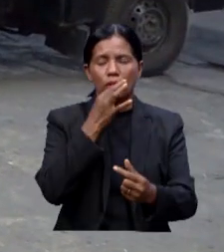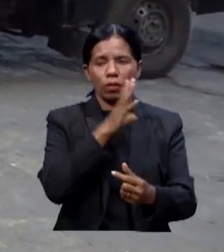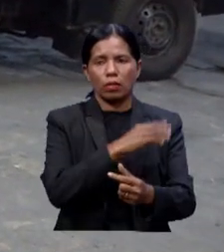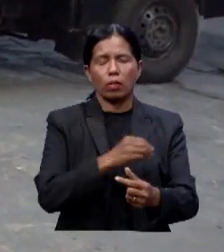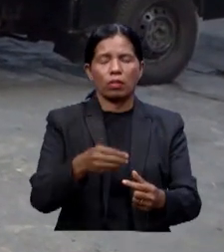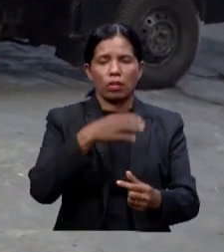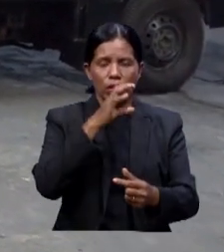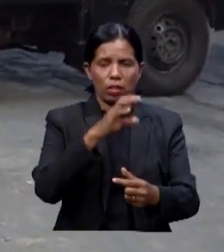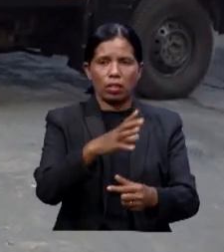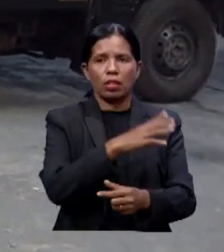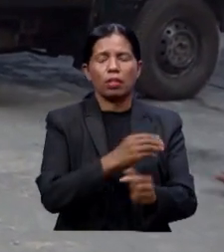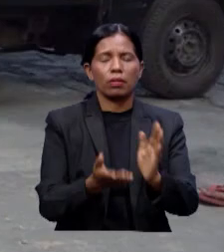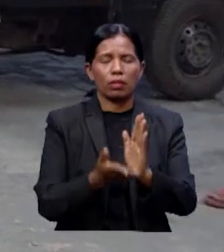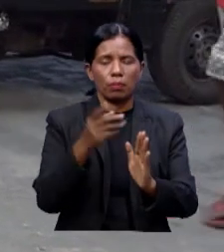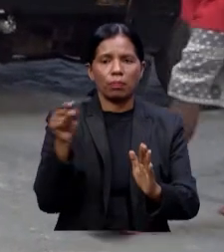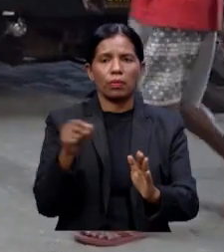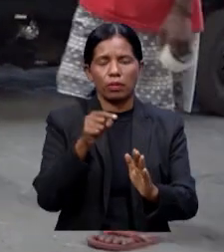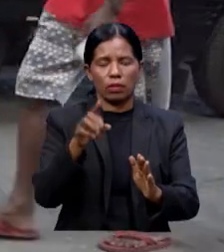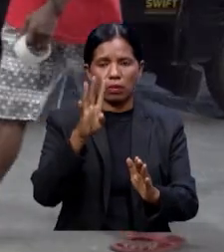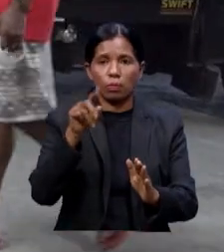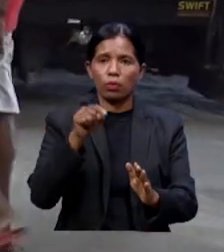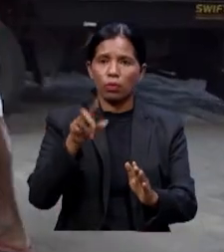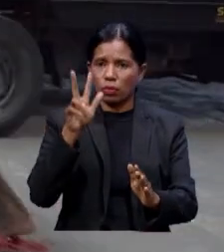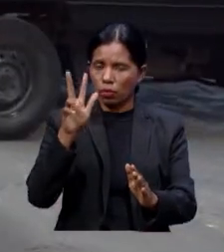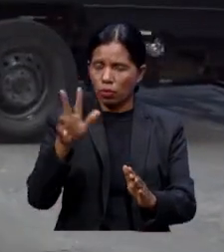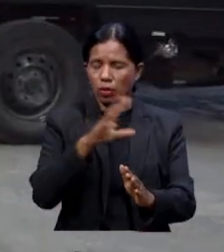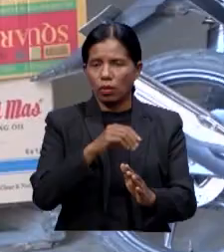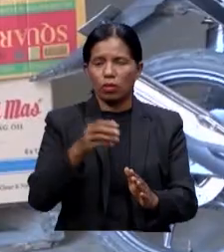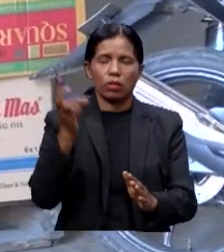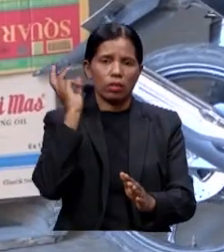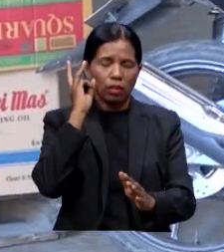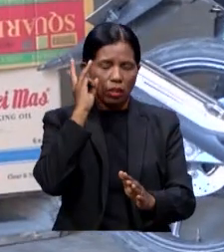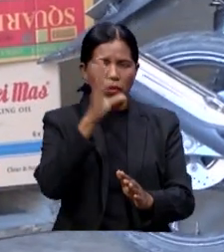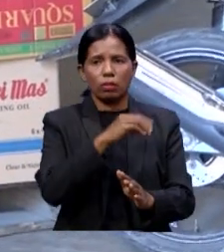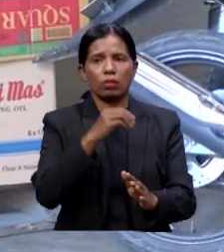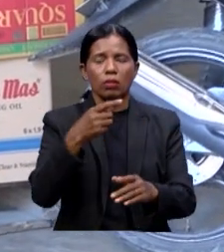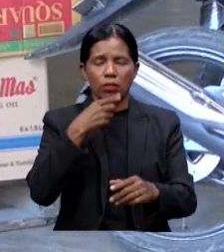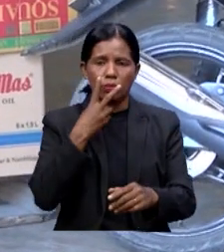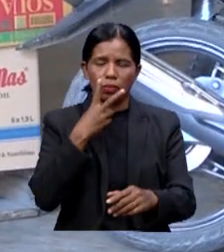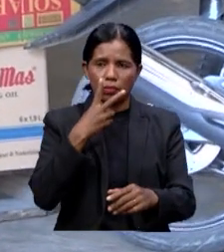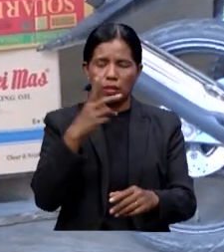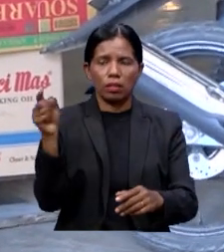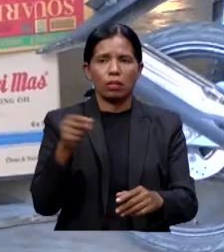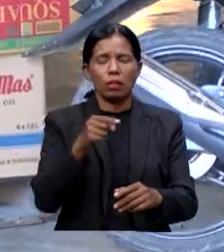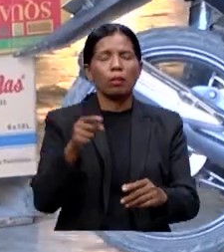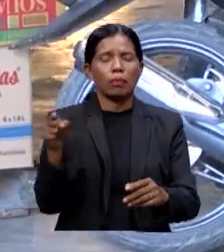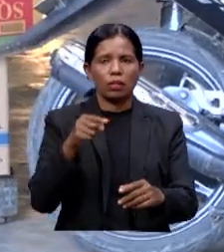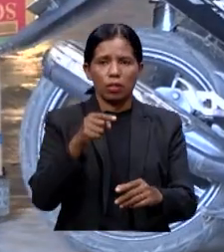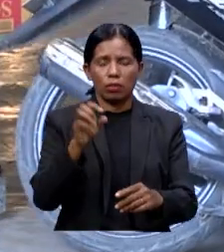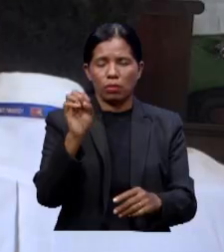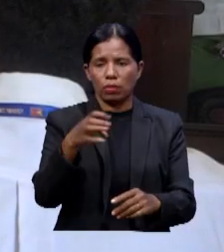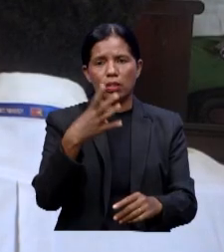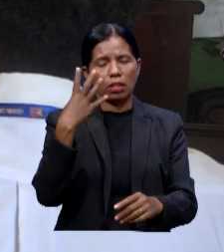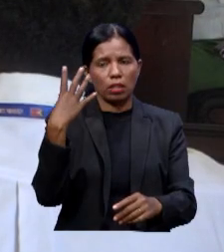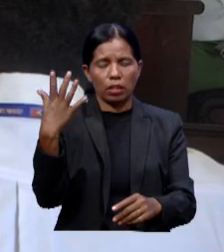laus alcoólica, saiba por cento rato ponto tolo, alcohol ou tabaco, saiba por cento sanlu recin lima ponto lima,